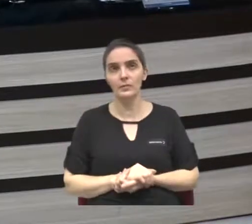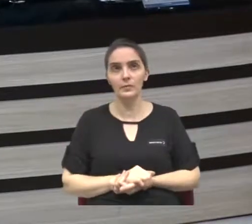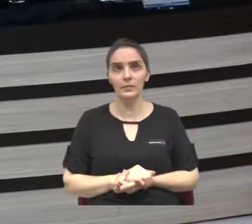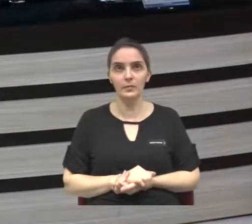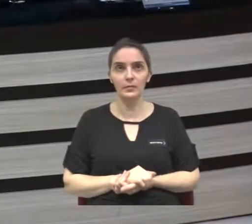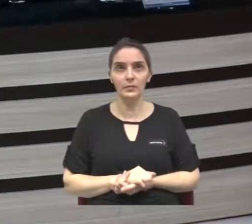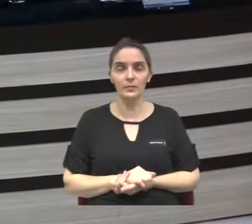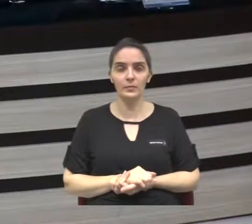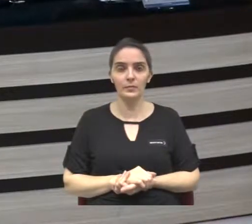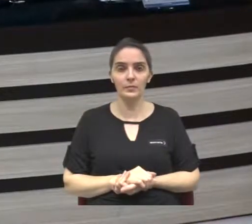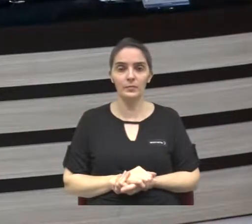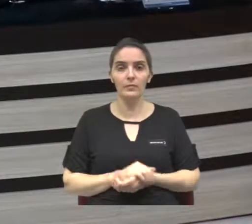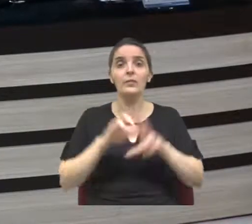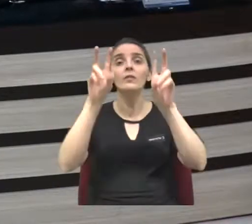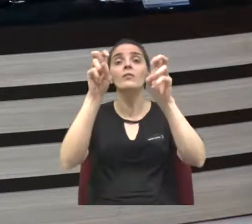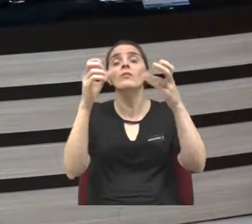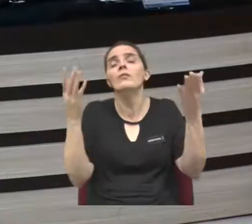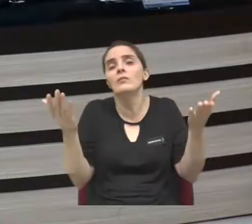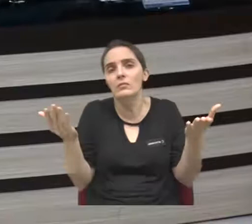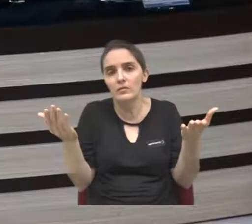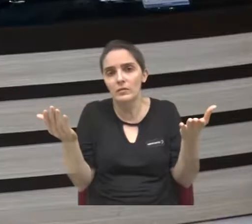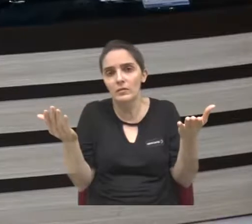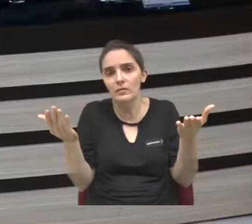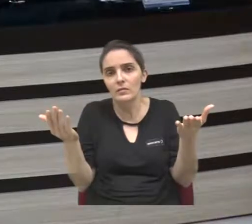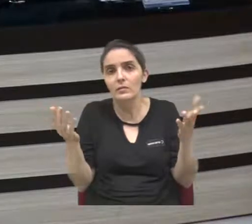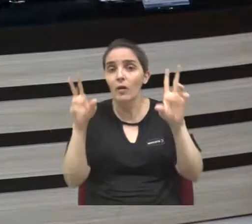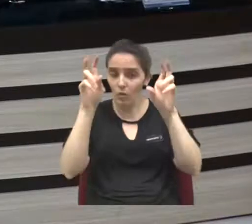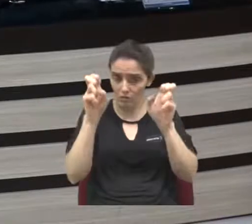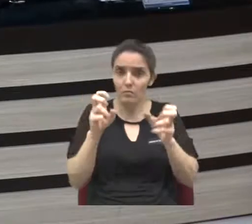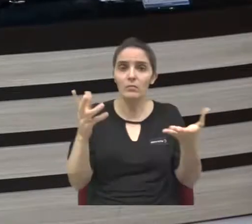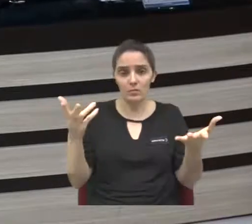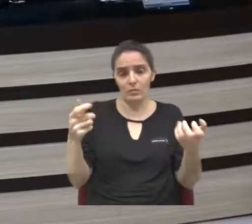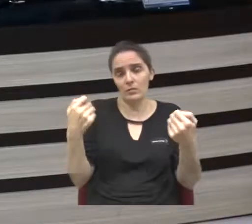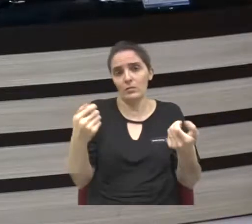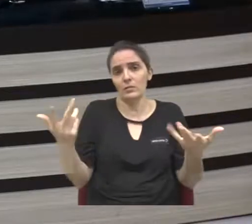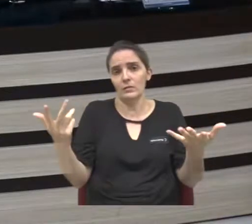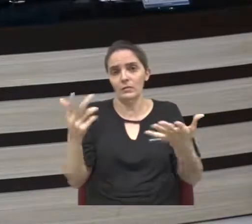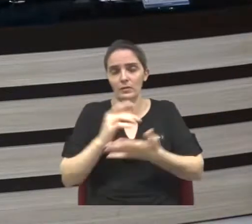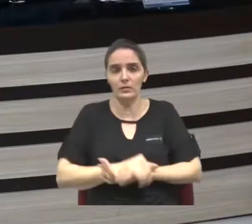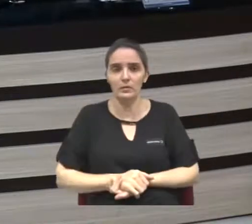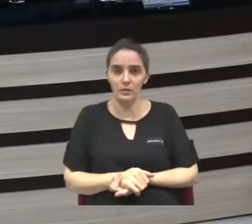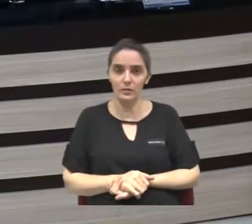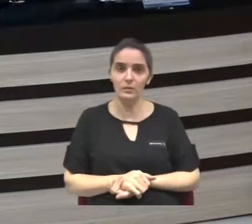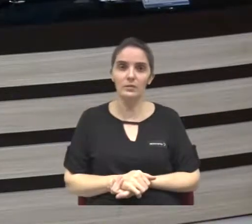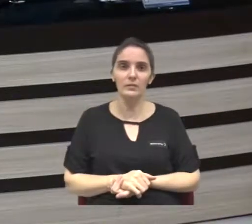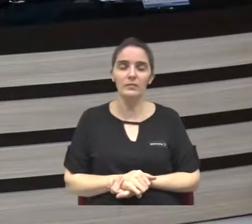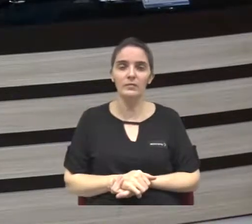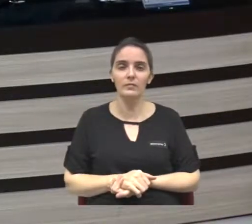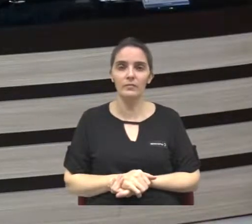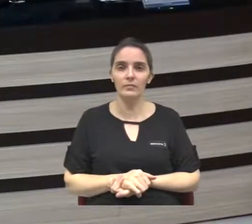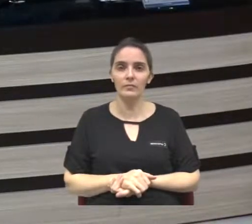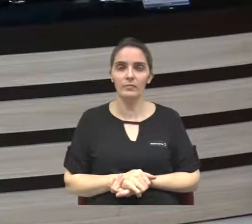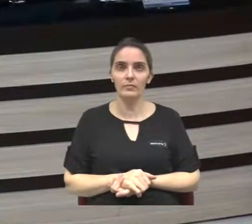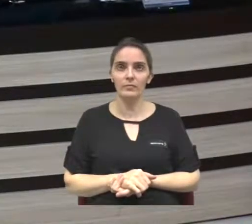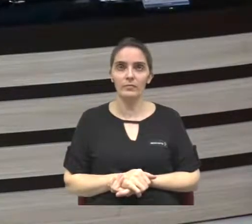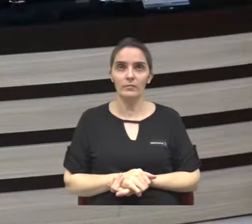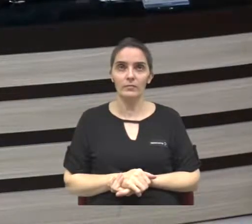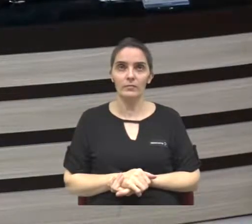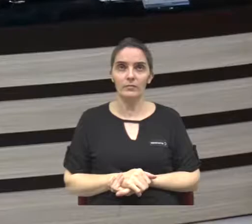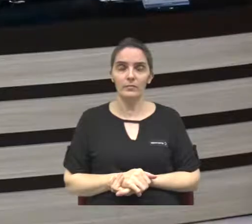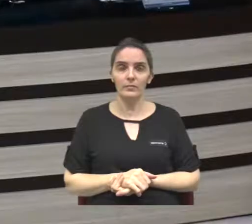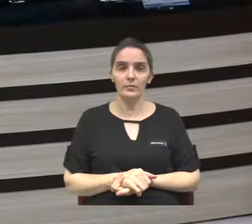regimento. vai ser o assunto? Dependendo do assunto, vamos cortar o assunto do senhor. Tudo bem, pode cortar se não for pertinente. Tudo vamos lá então, vereador. Vai, o tem cinco Senhor presidente,